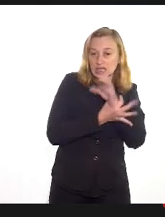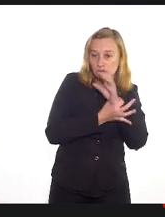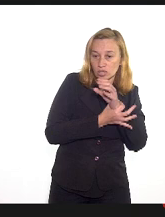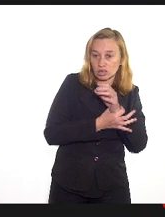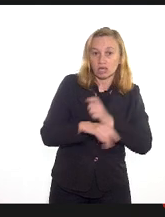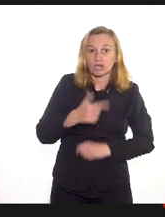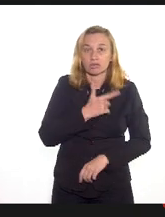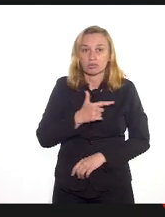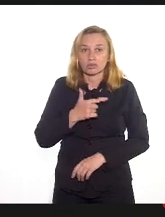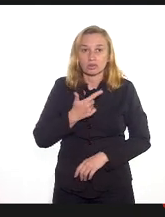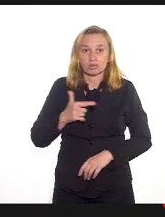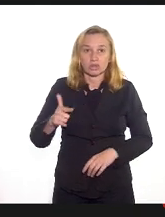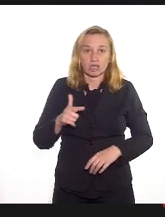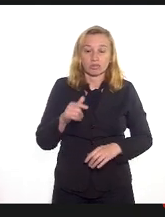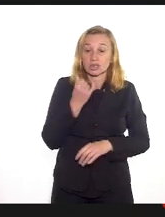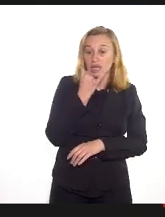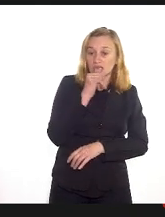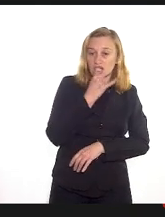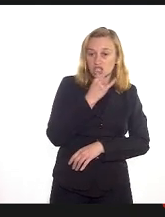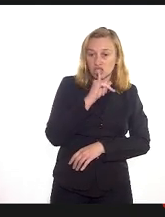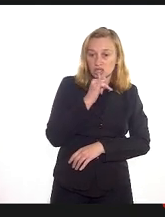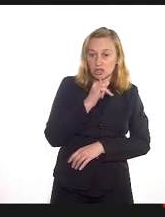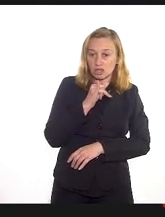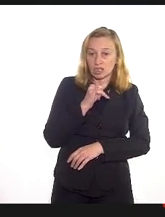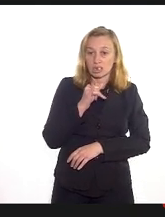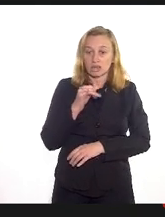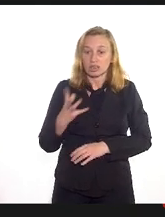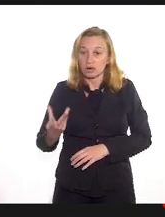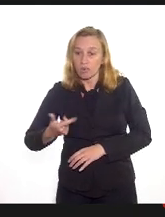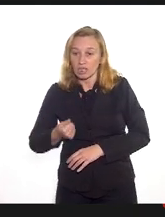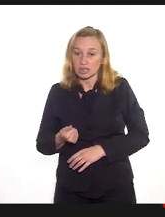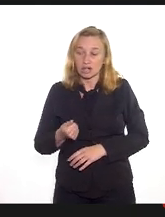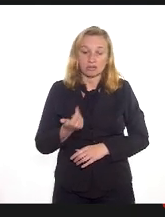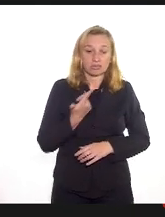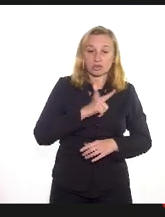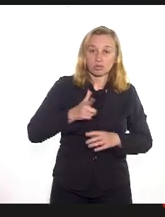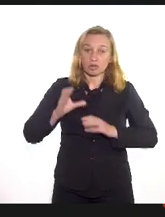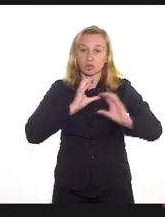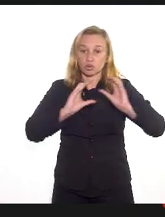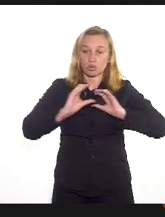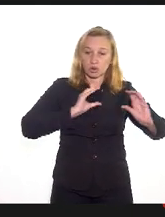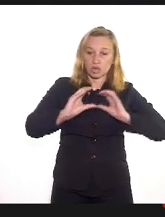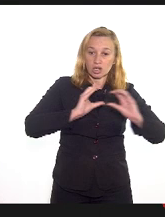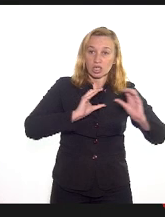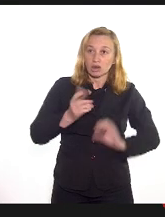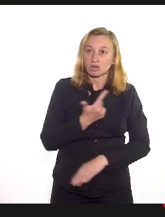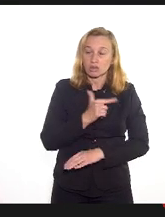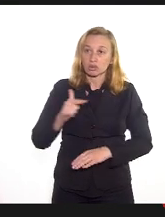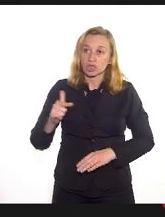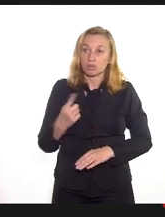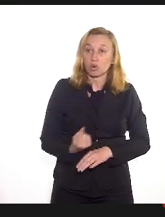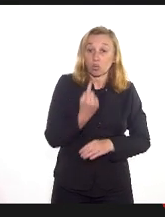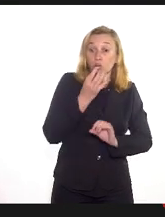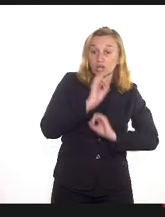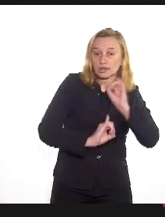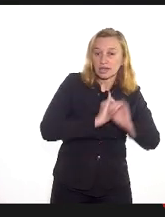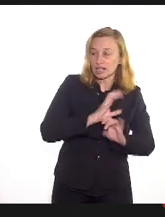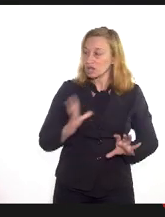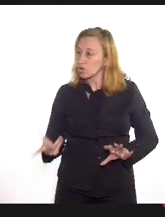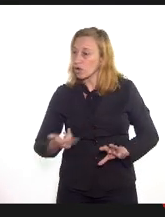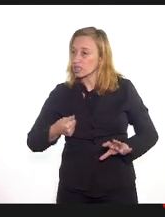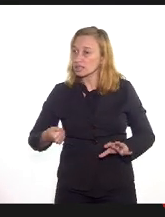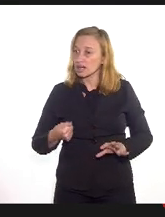não temos energia acessível, não temos comunicações, não temos uma internet de